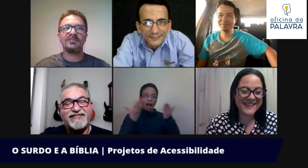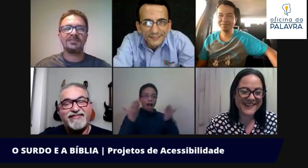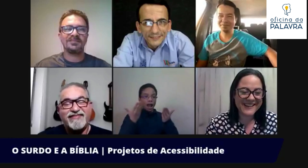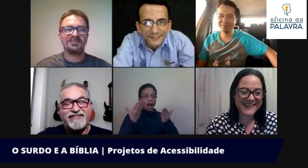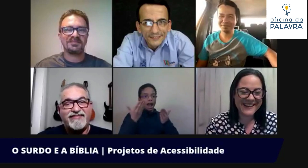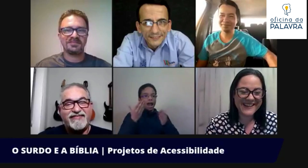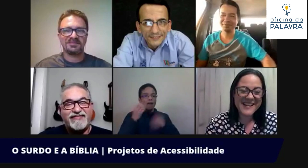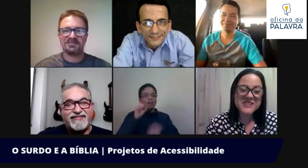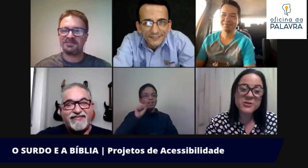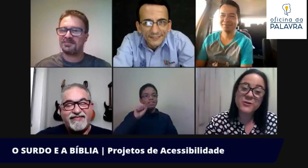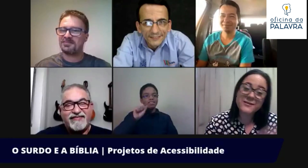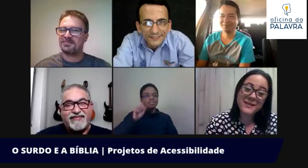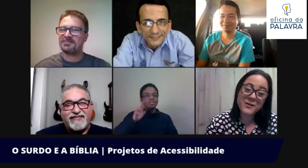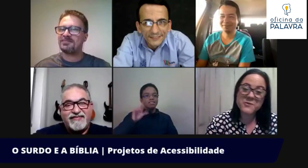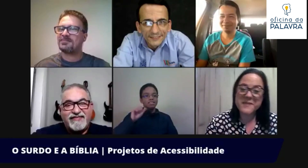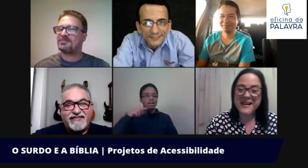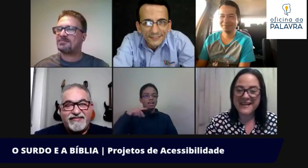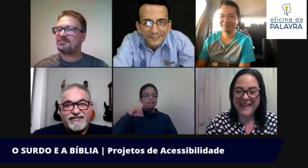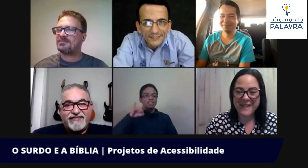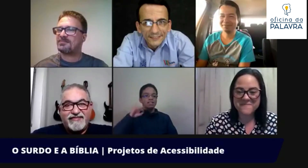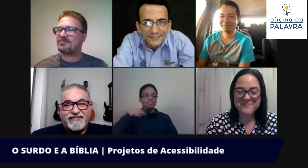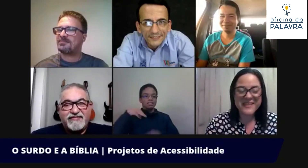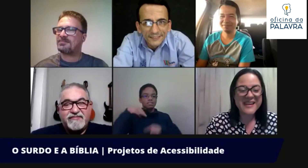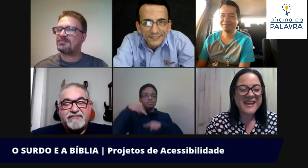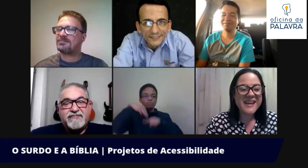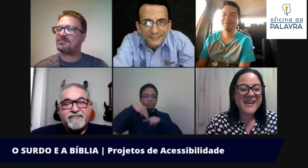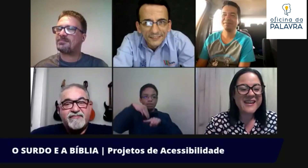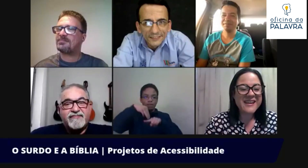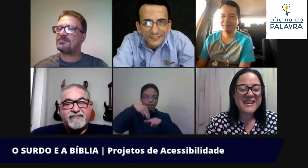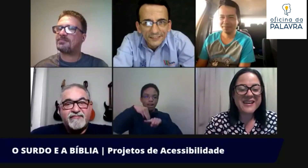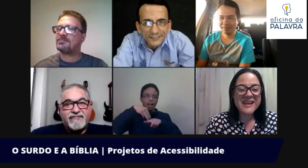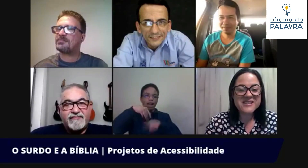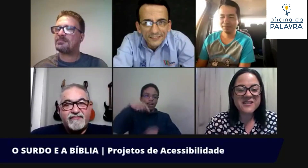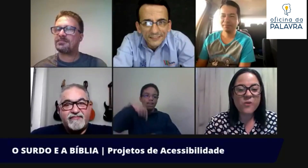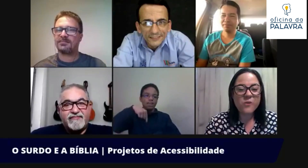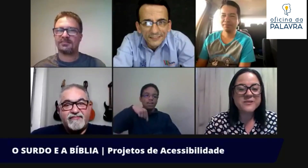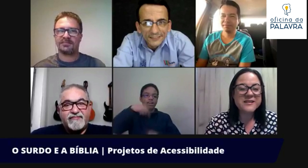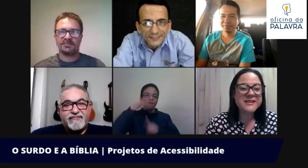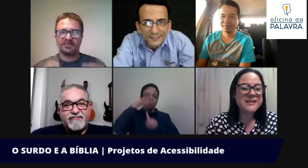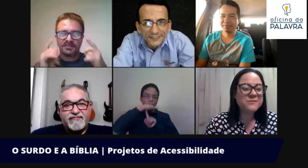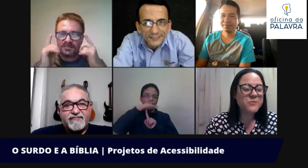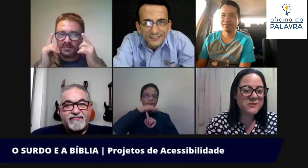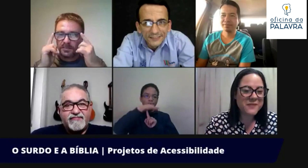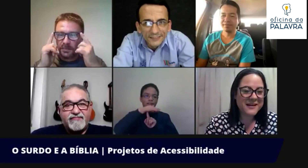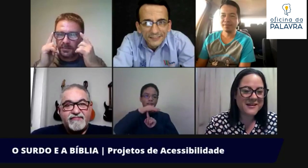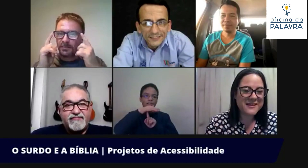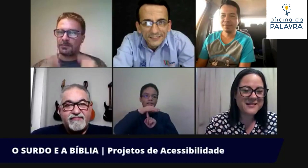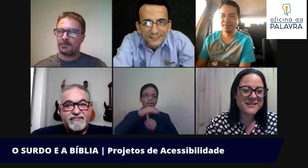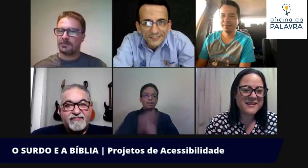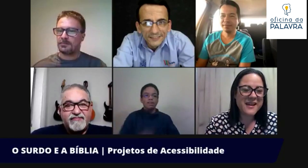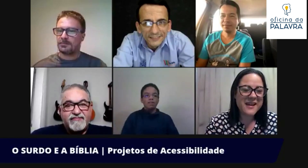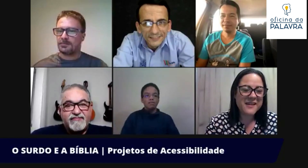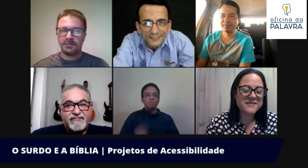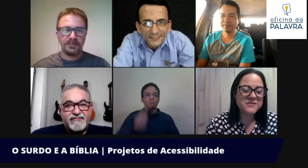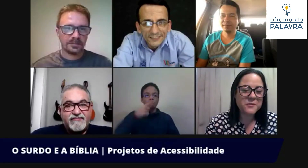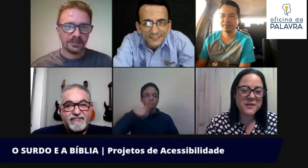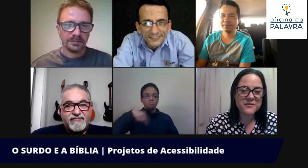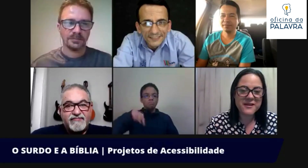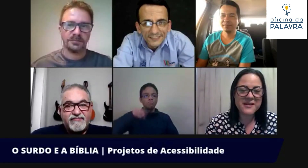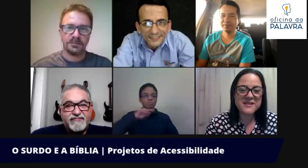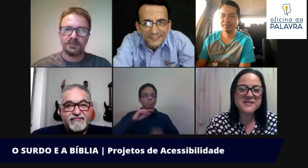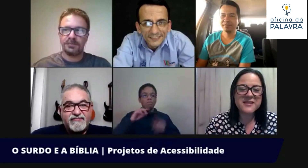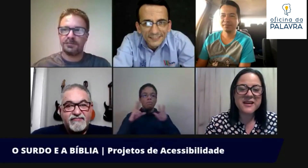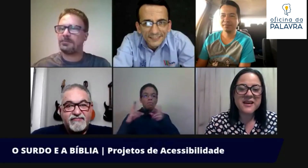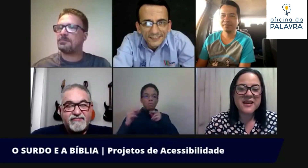Curitiba. Estou no interior do Paraná. E esse encontro aqui, muito bacana, né? Eu estou